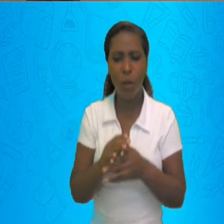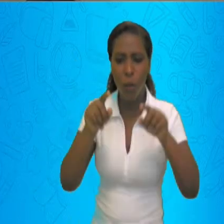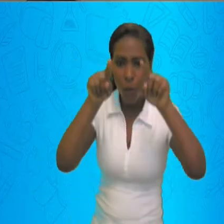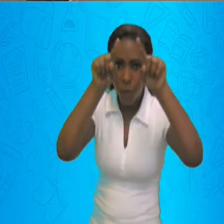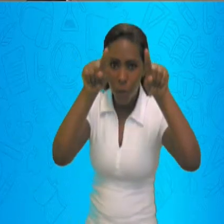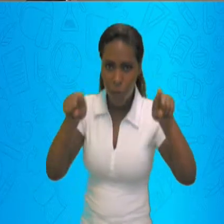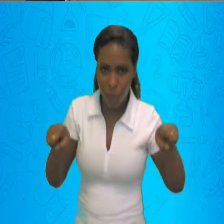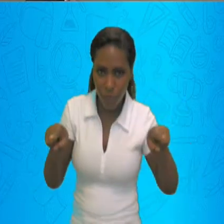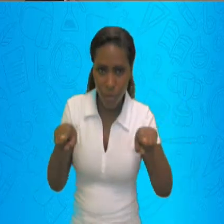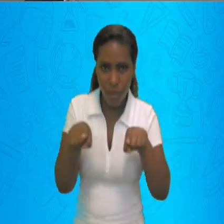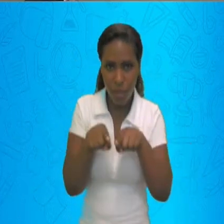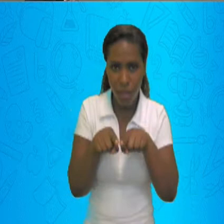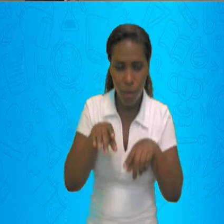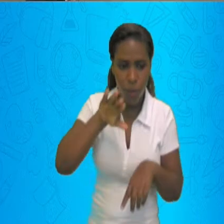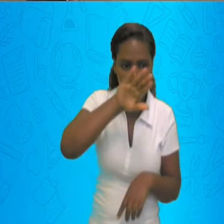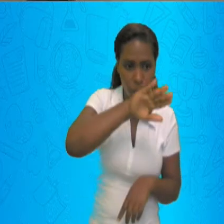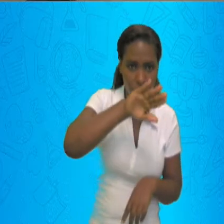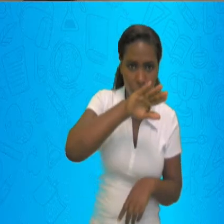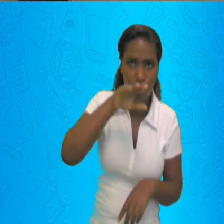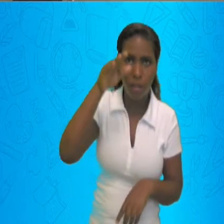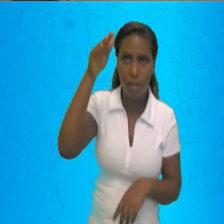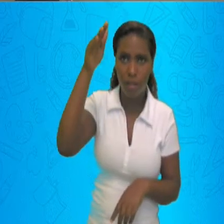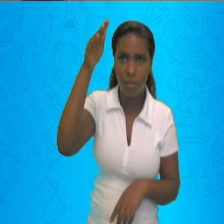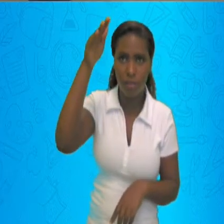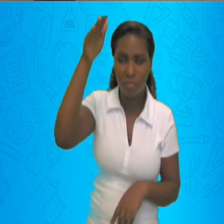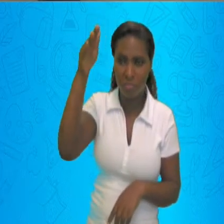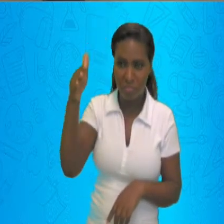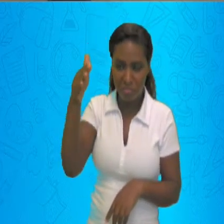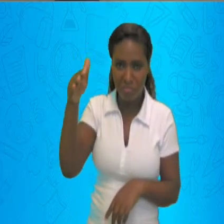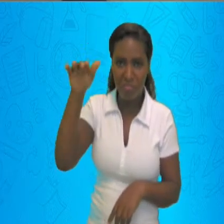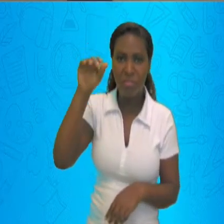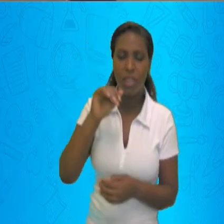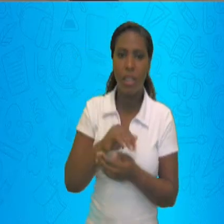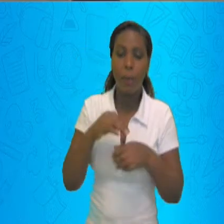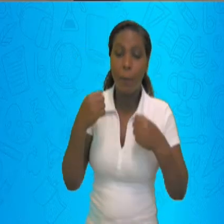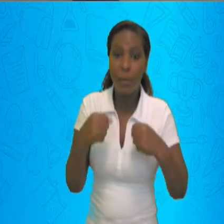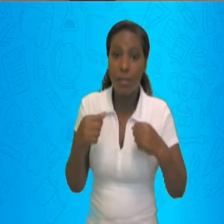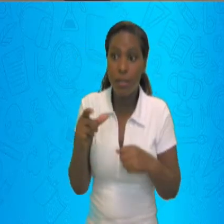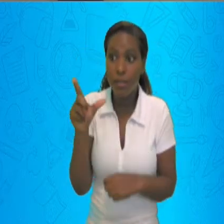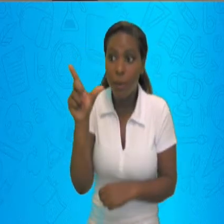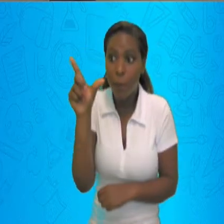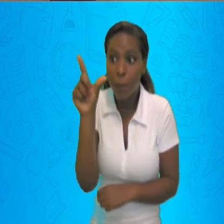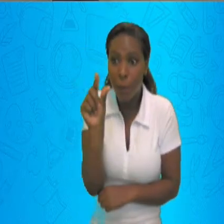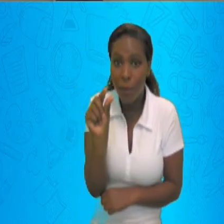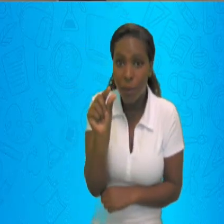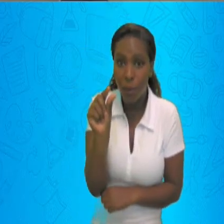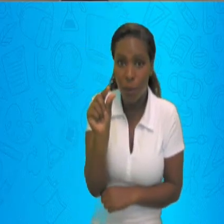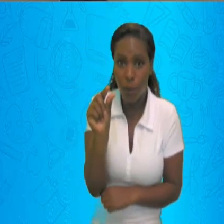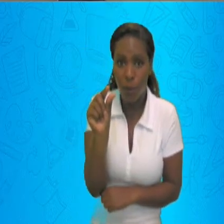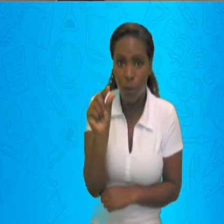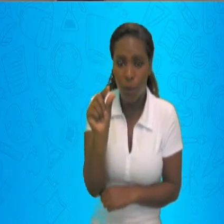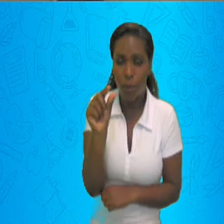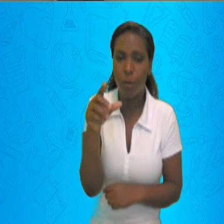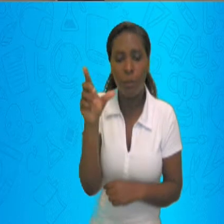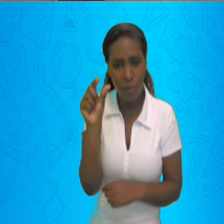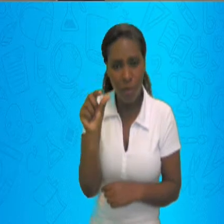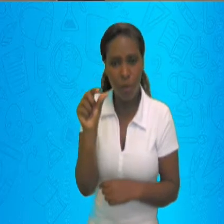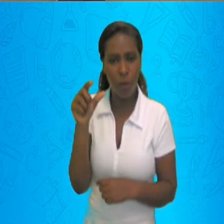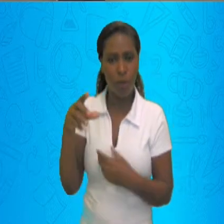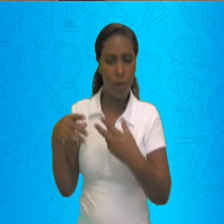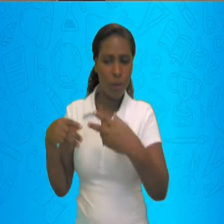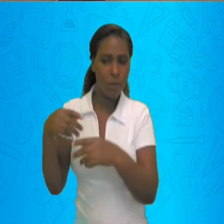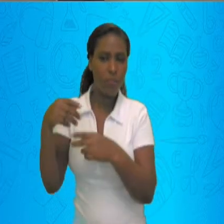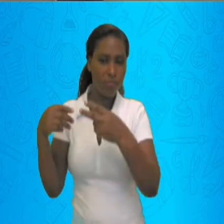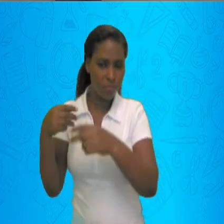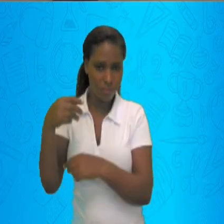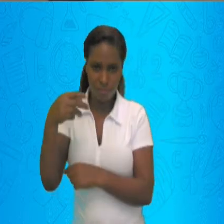a soma dos outros dois. Então, se eu pego aqui, tem que ser menor do que 8. O 7 eu já tenho, então eu vou testar